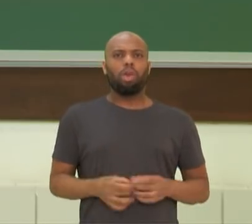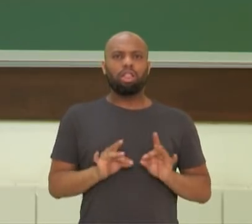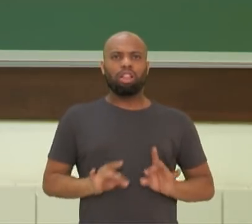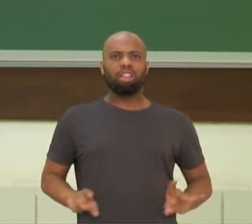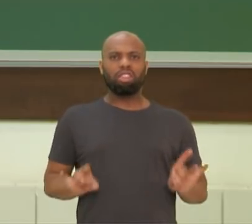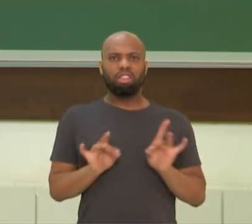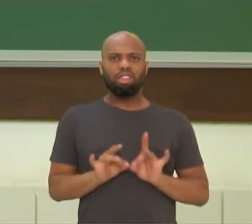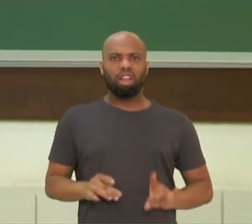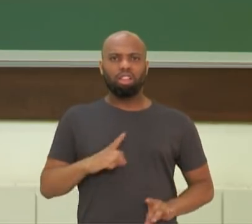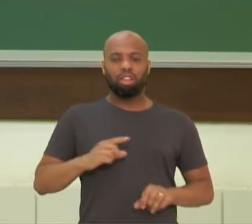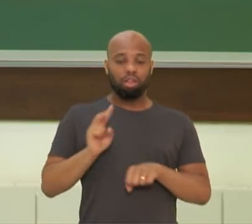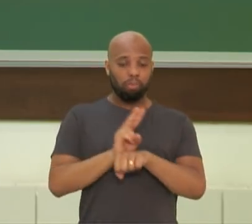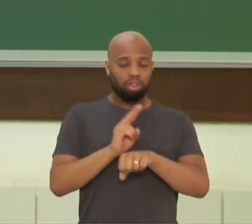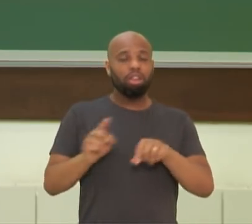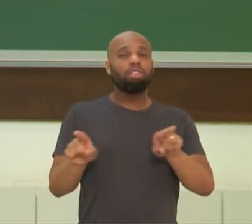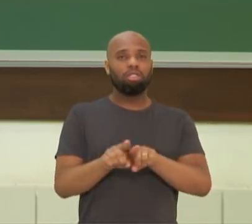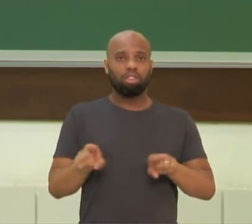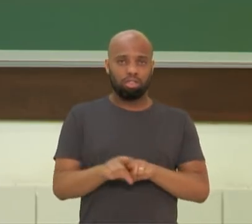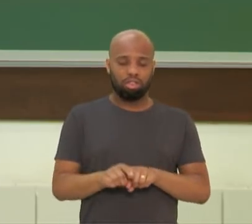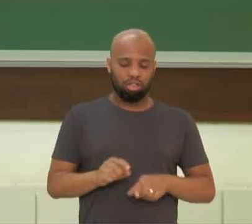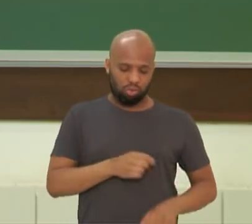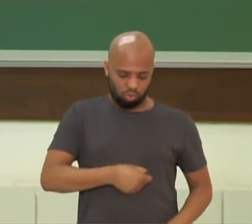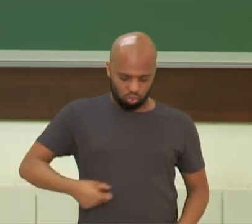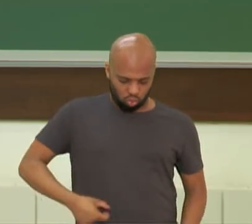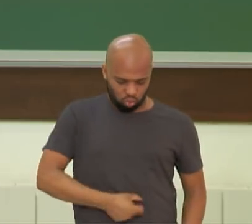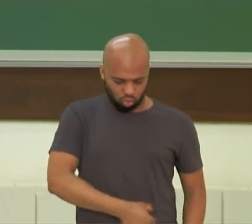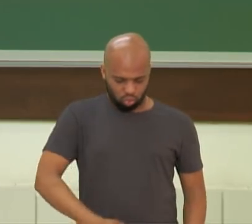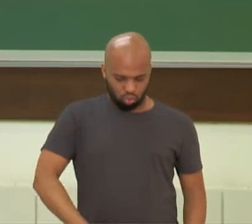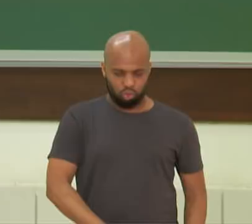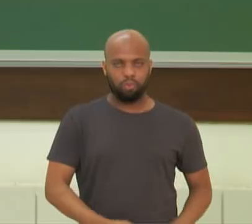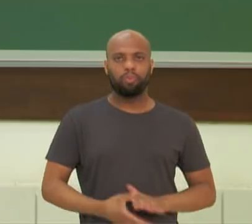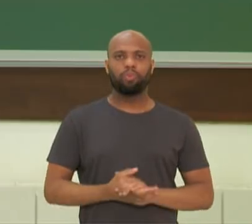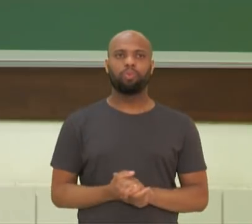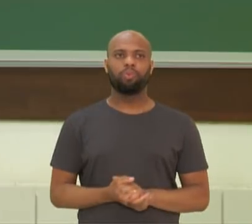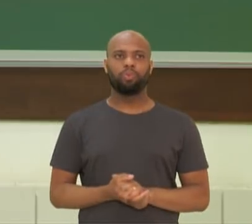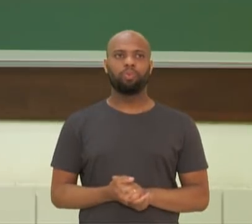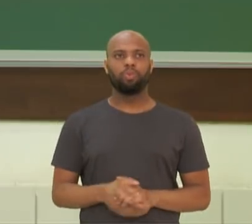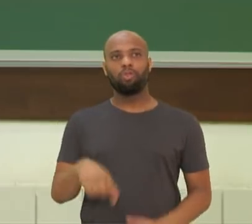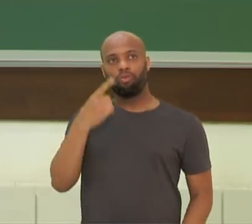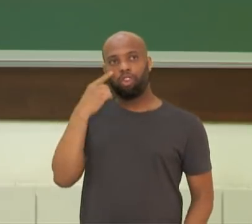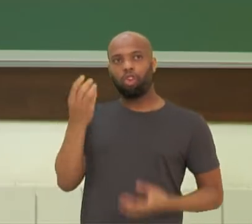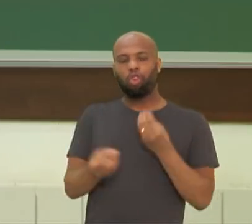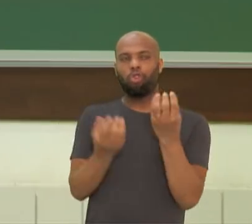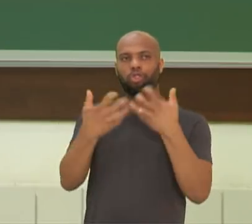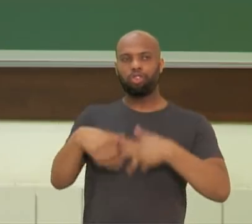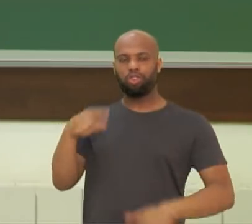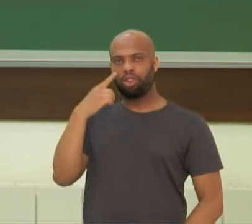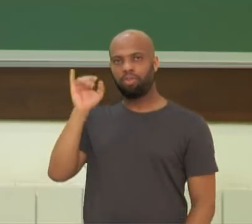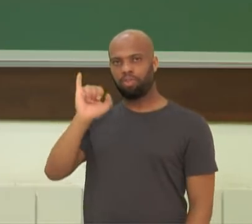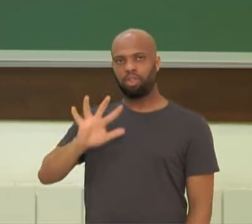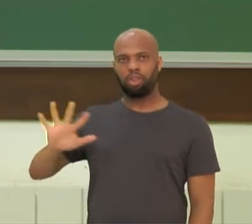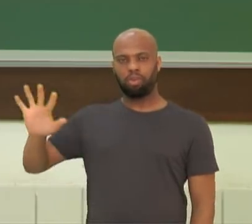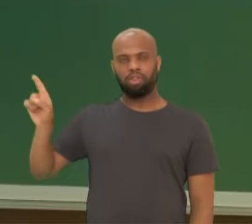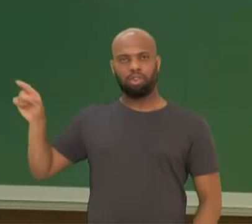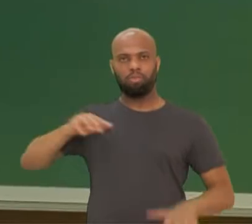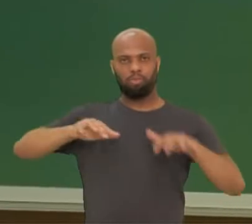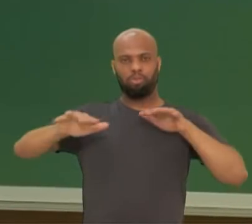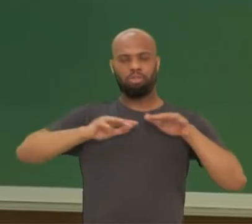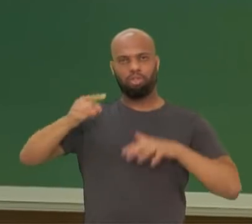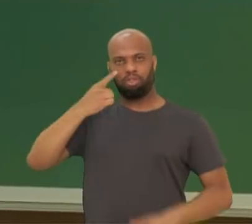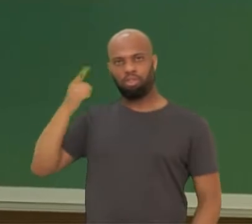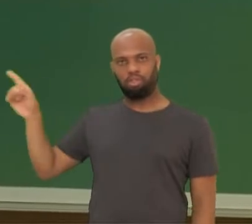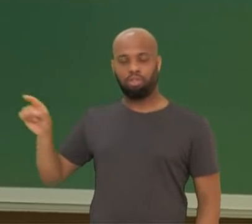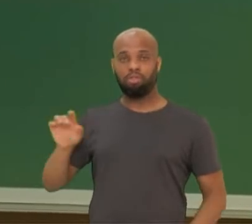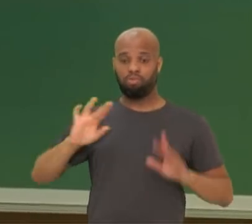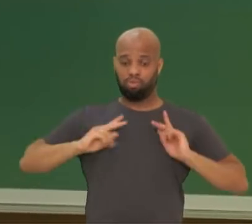líquido ali que protege também o nosso intestino, tá? Então, aqui um GIF animado, olha só, né? Ali dá para ver o intestino humano